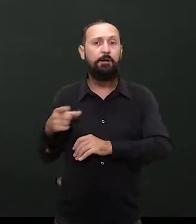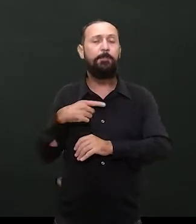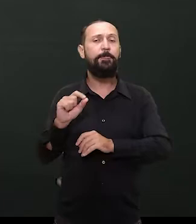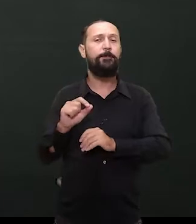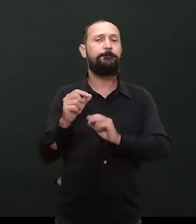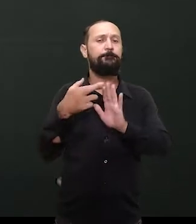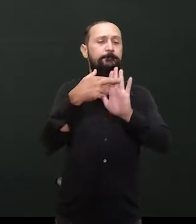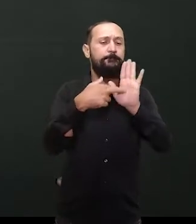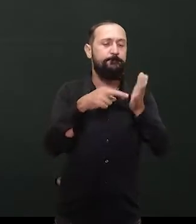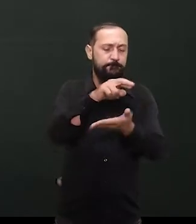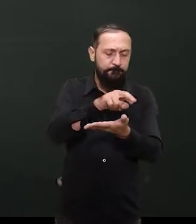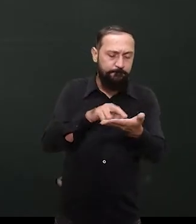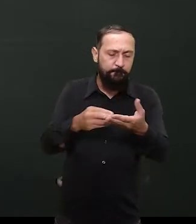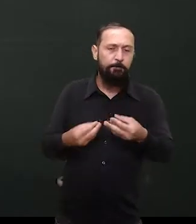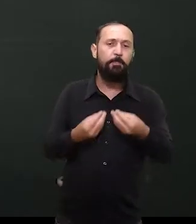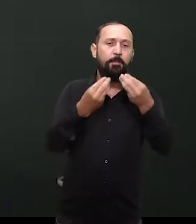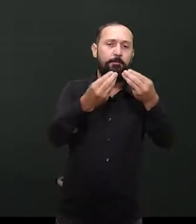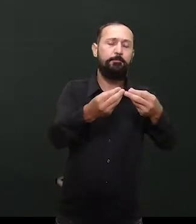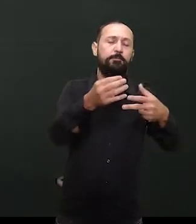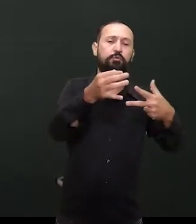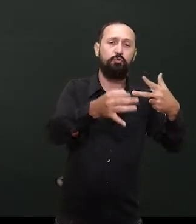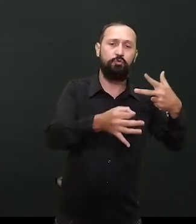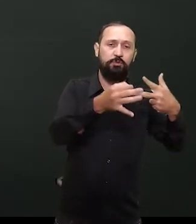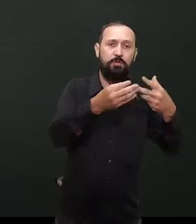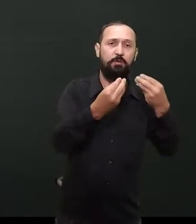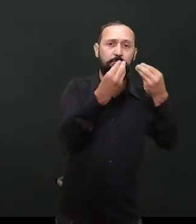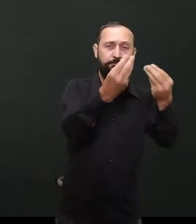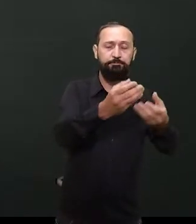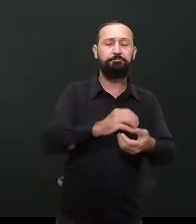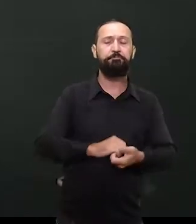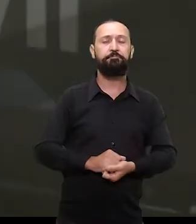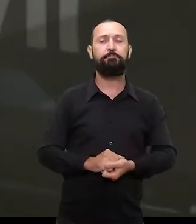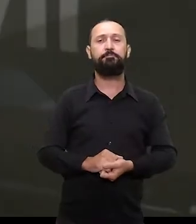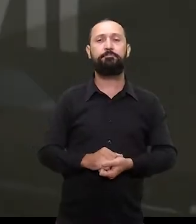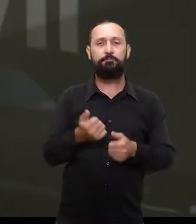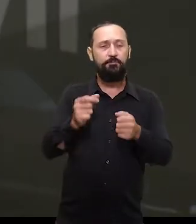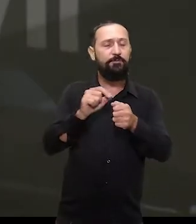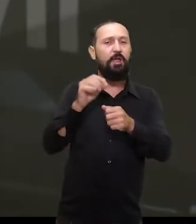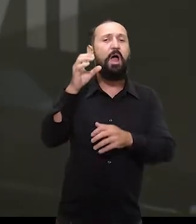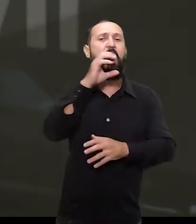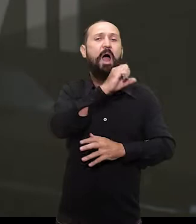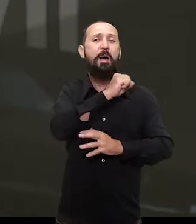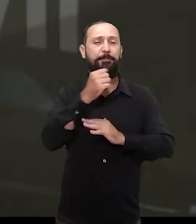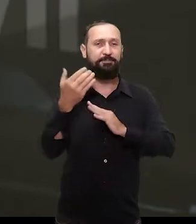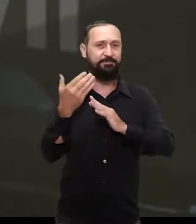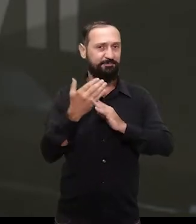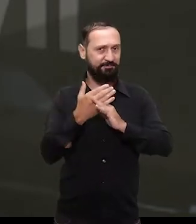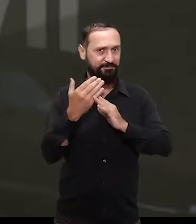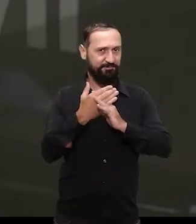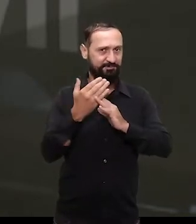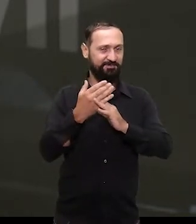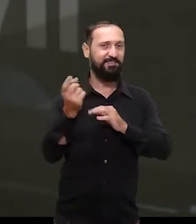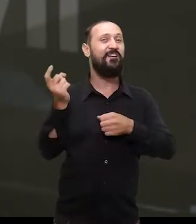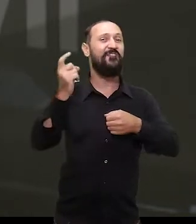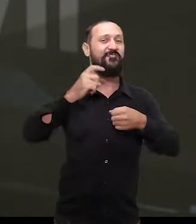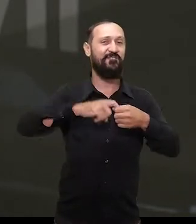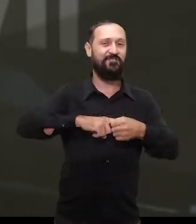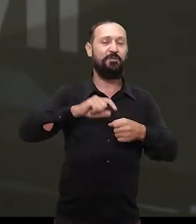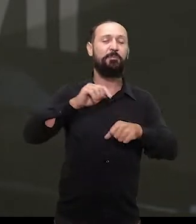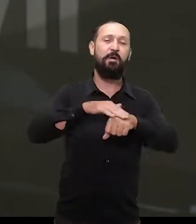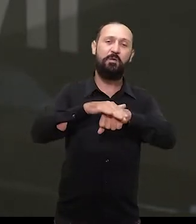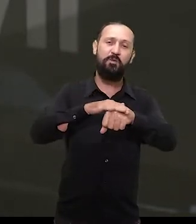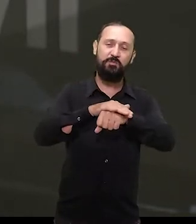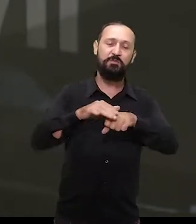seguida eles fazem um relatório encaminha ao poder ao poder judiciário Vamos fazer uma rápida pausa e já